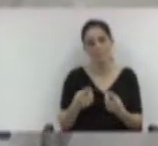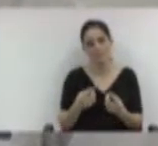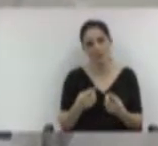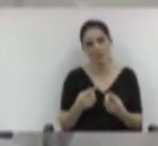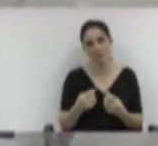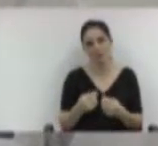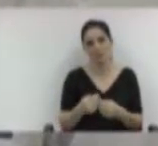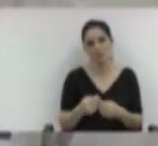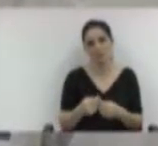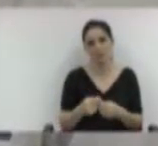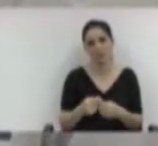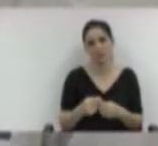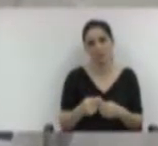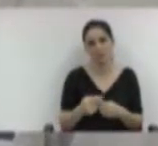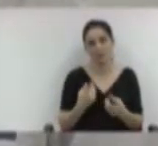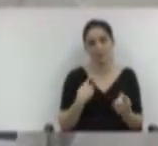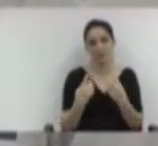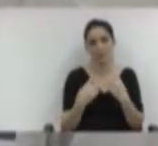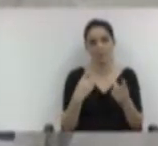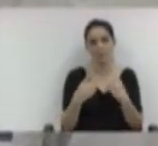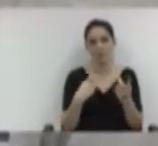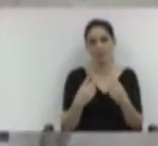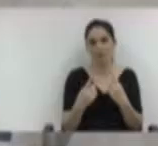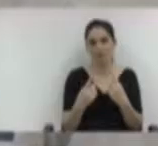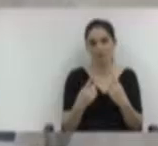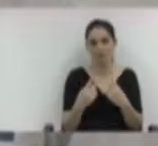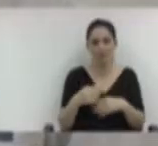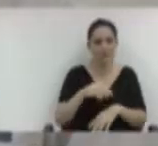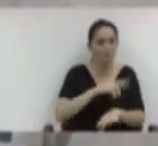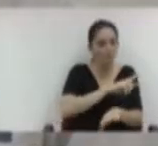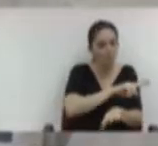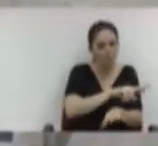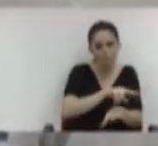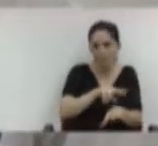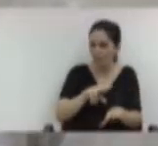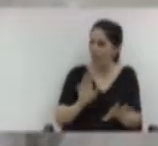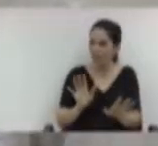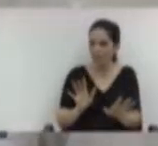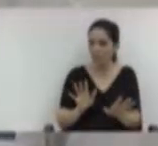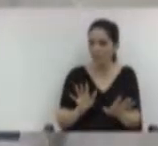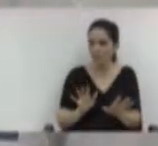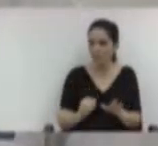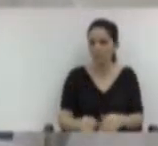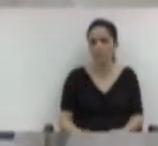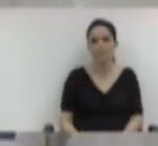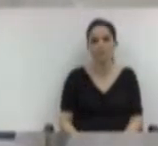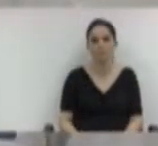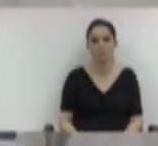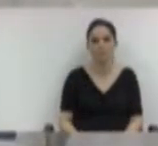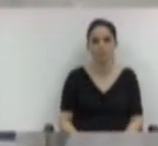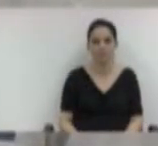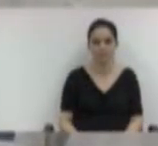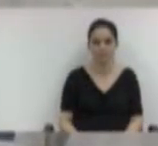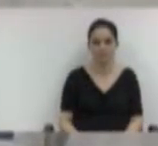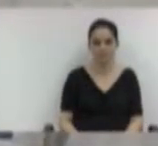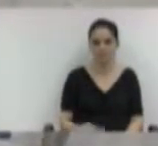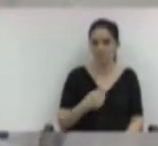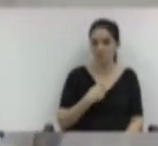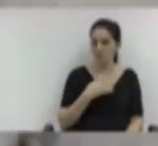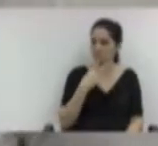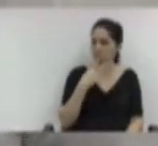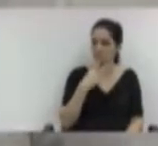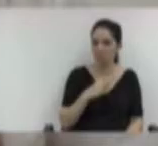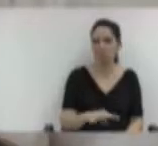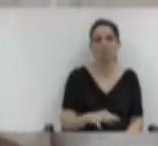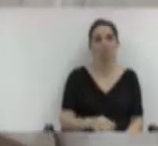sei que pessoas lá na Avenida São João, na Piracicaba, Fabrício Fampré, enfim, por onde passar, eu não conheço nem